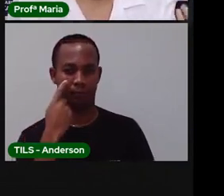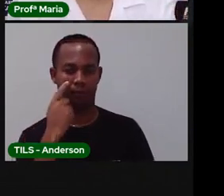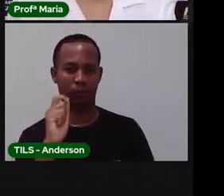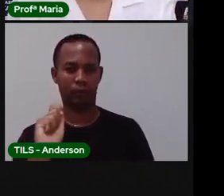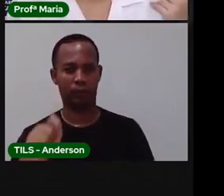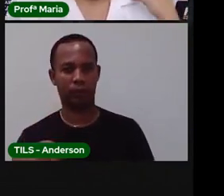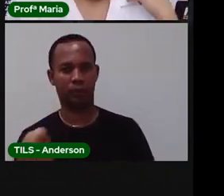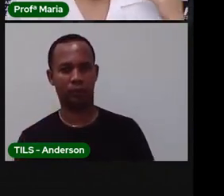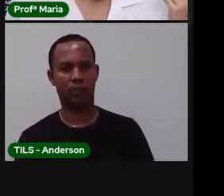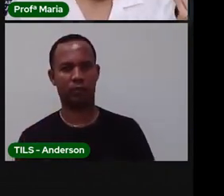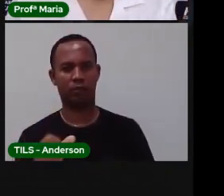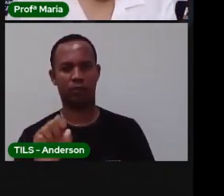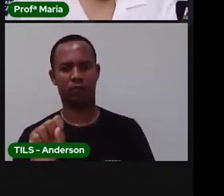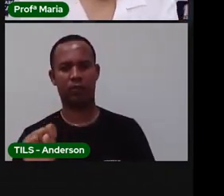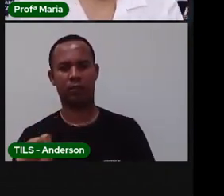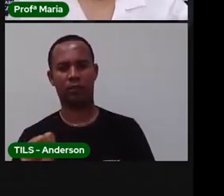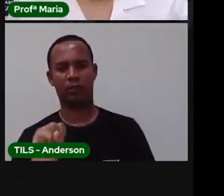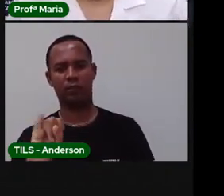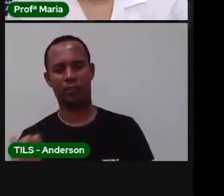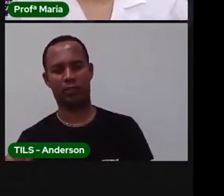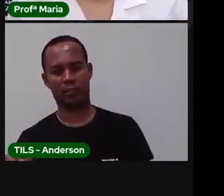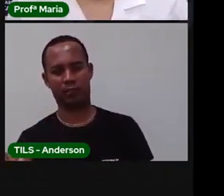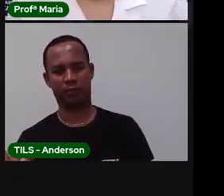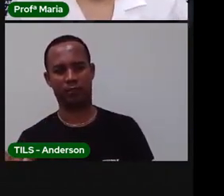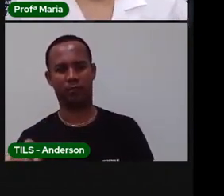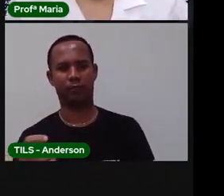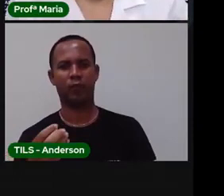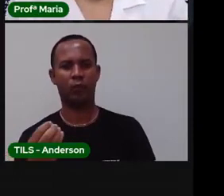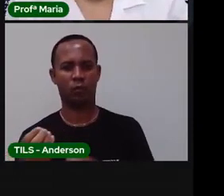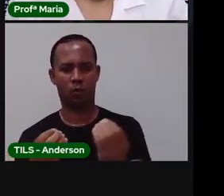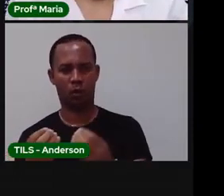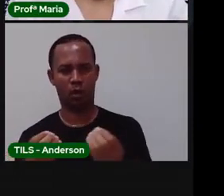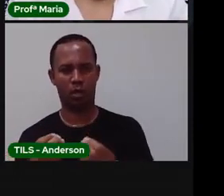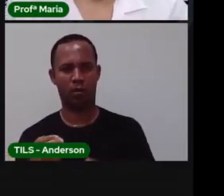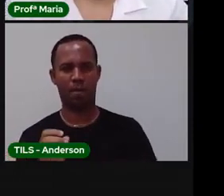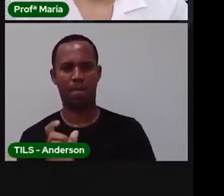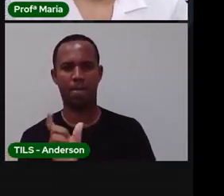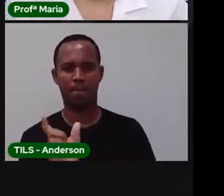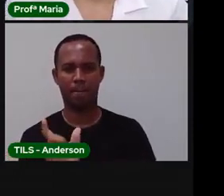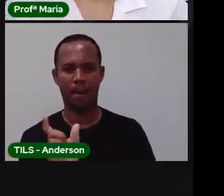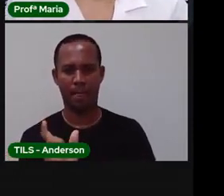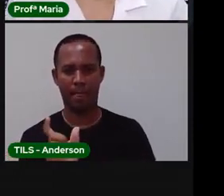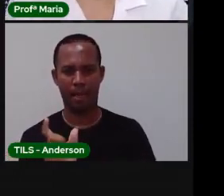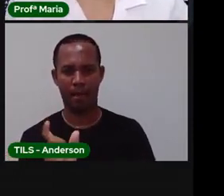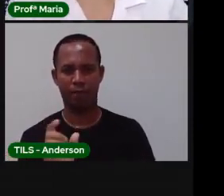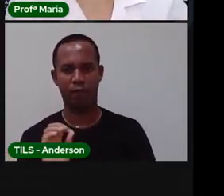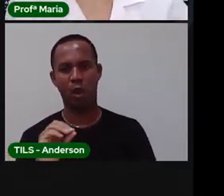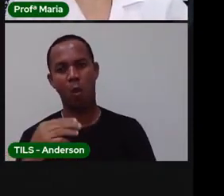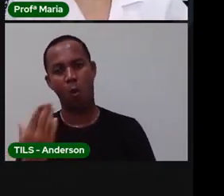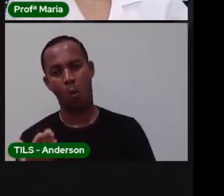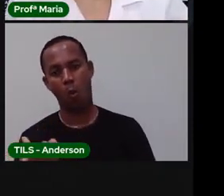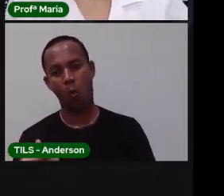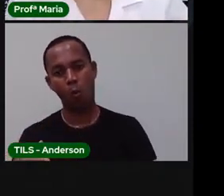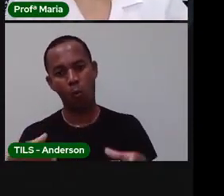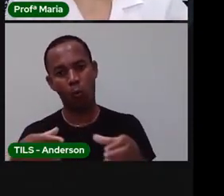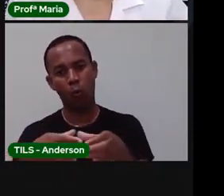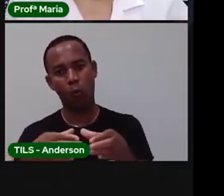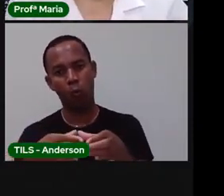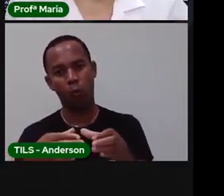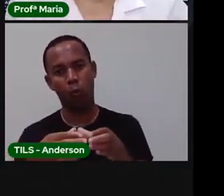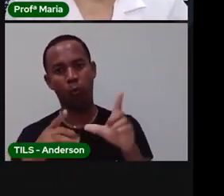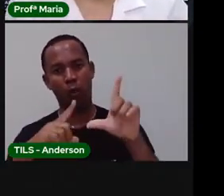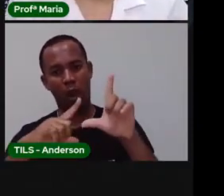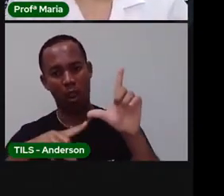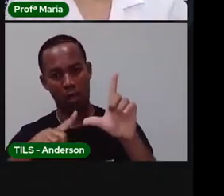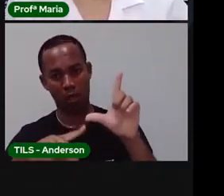até... Poxa, e o que é sílaba? Sílaba é uma palavra, né? Ou um conjunto de letras que se